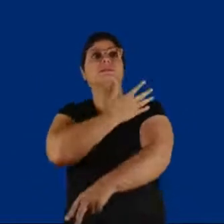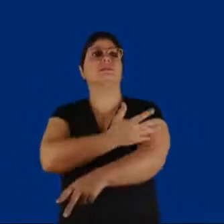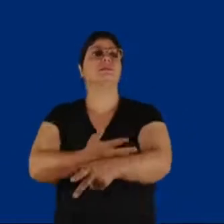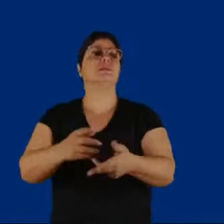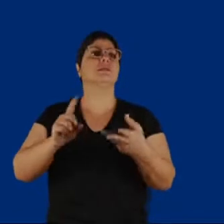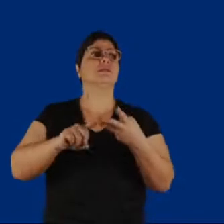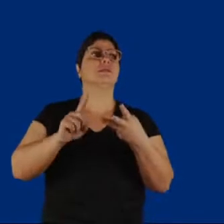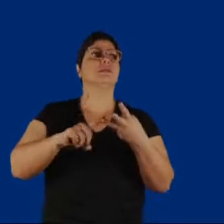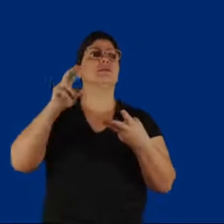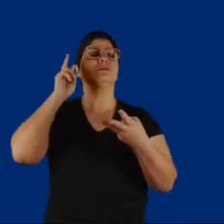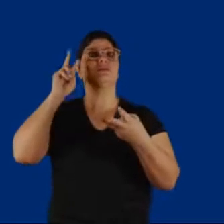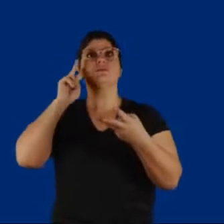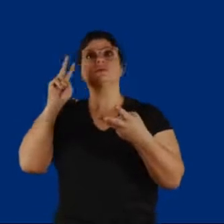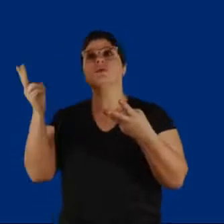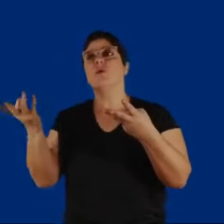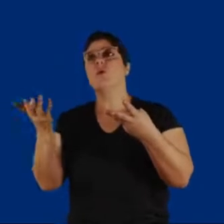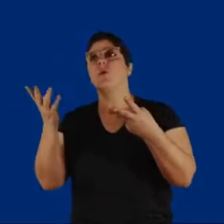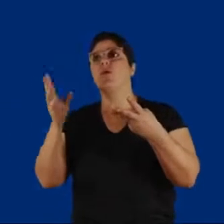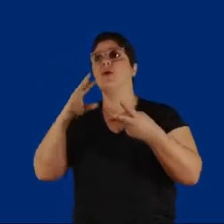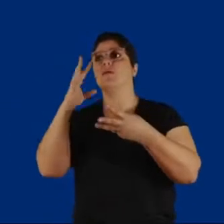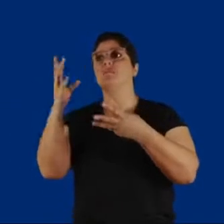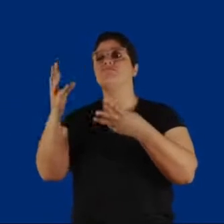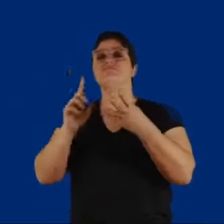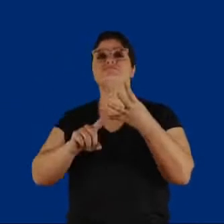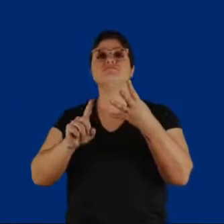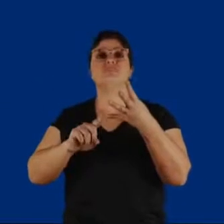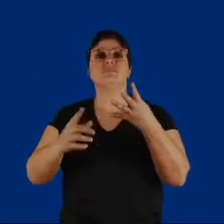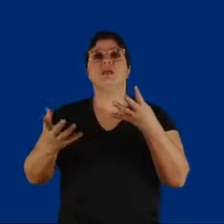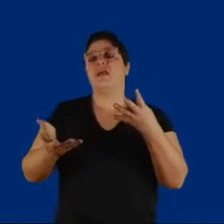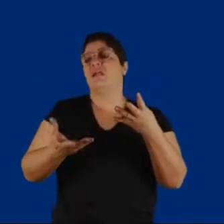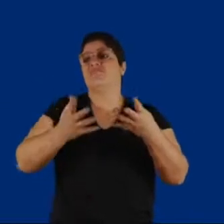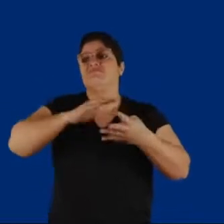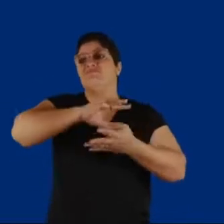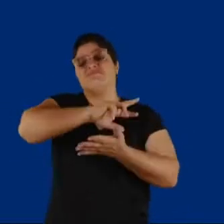é histórias que são improvisadas, mas